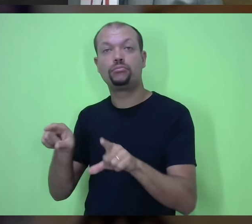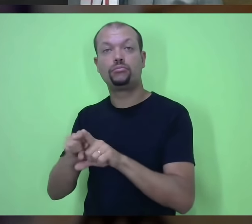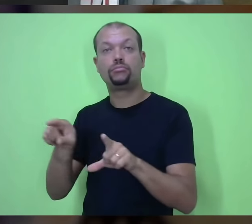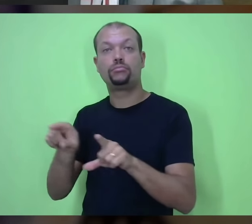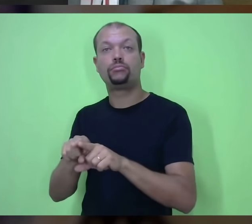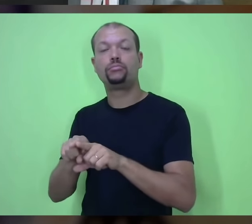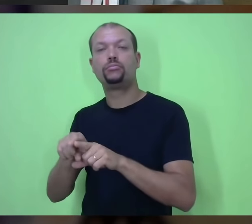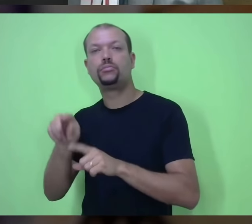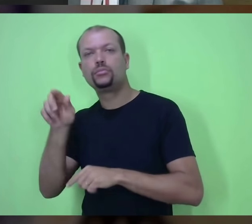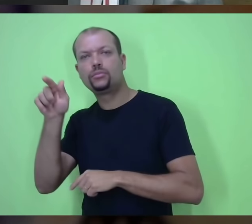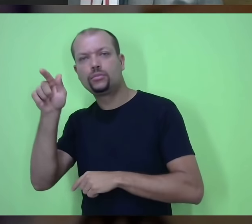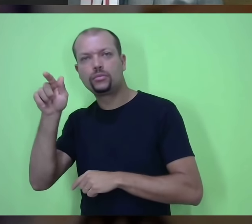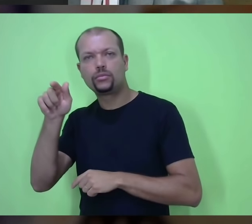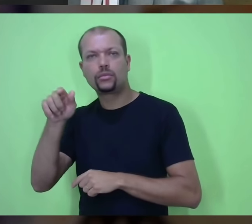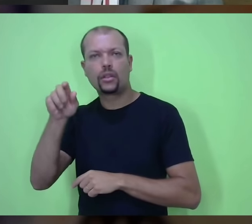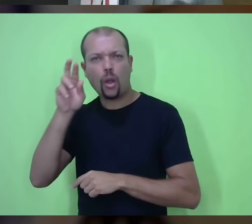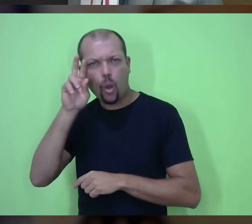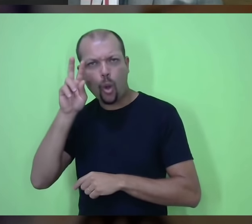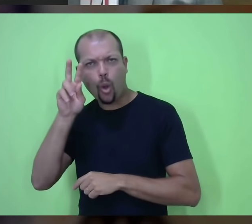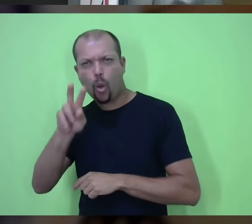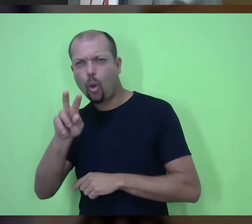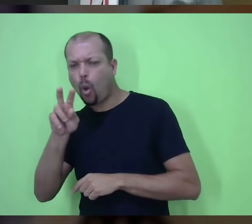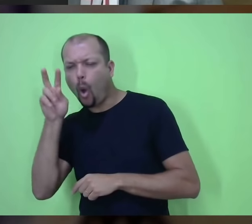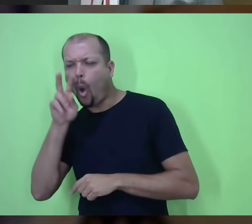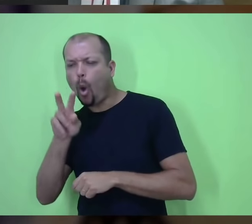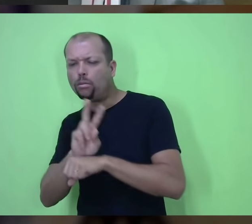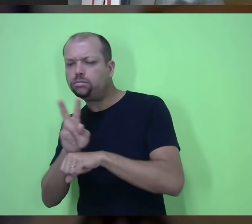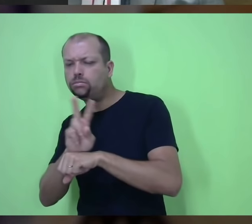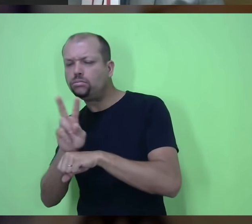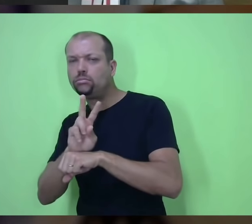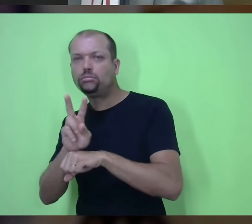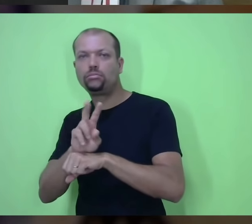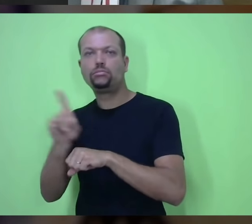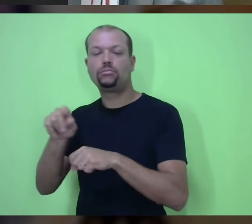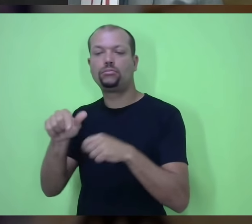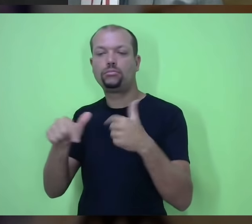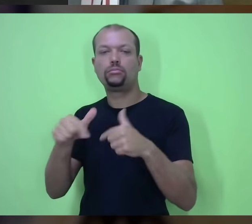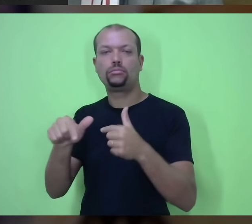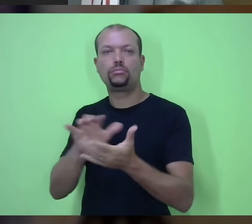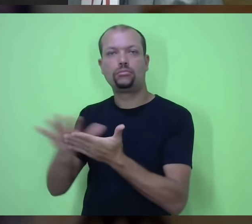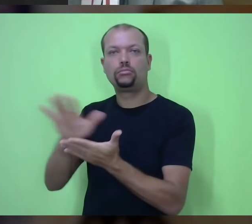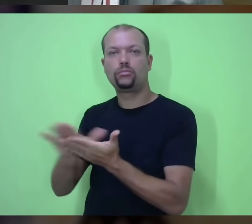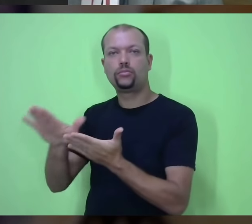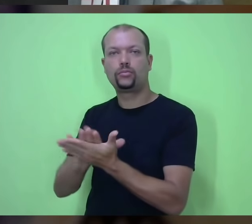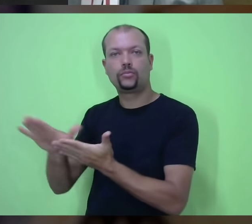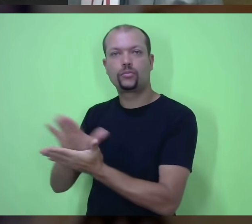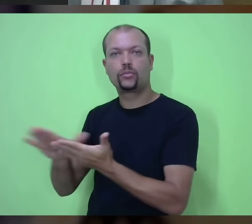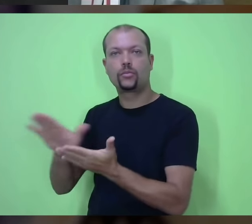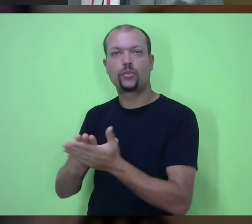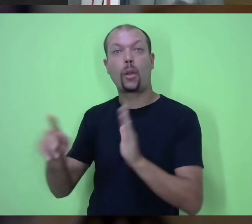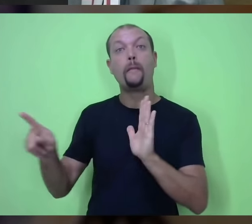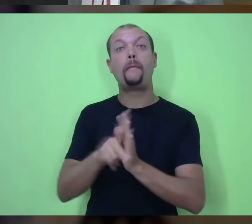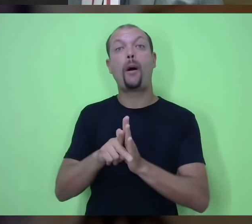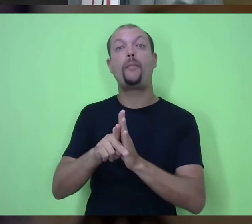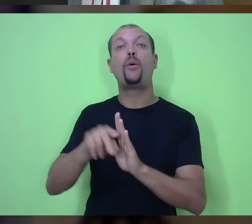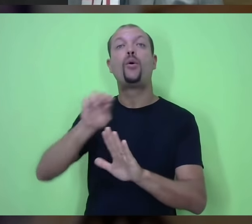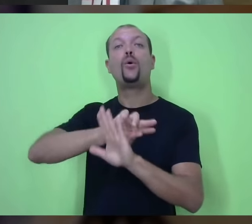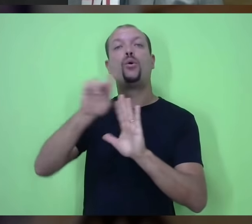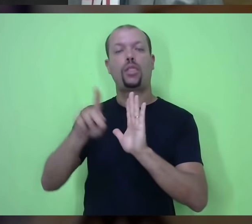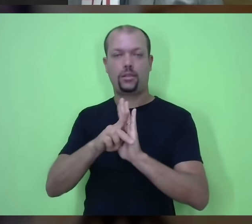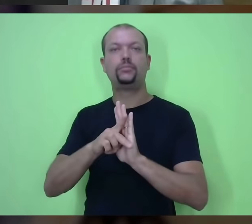ali como gerente na UNASPRESS, que é a nossa editora universitária. É a imprensa universitária do UNASP